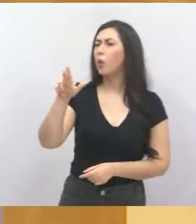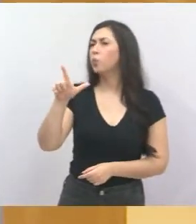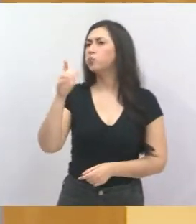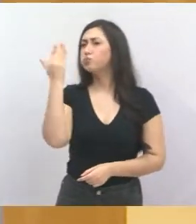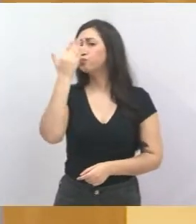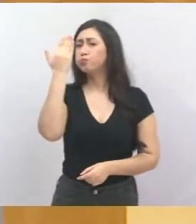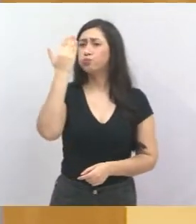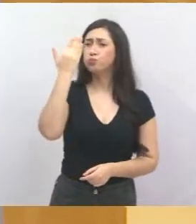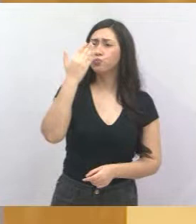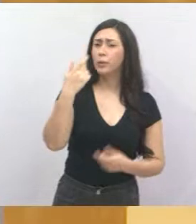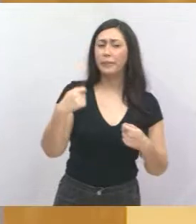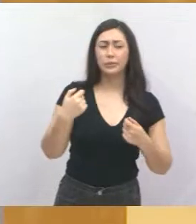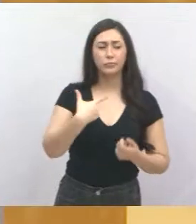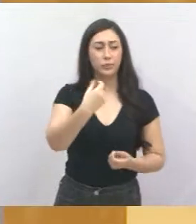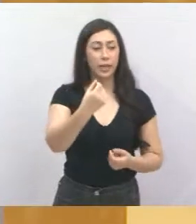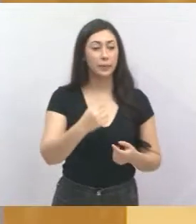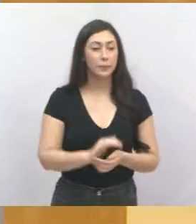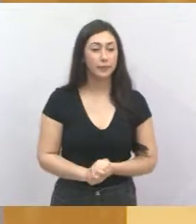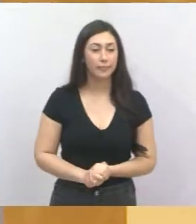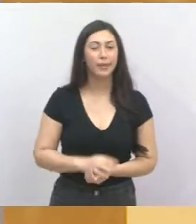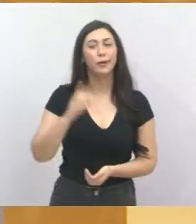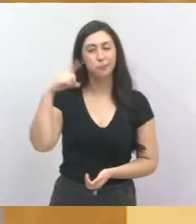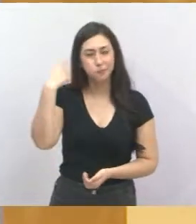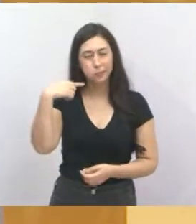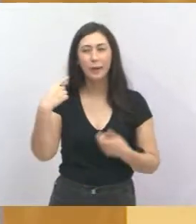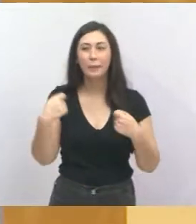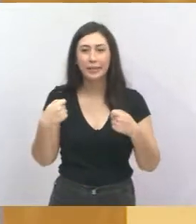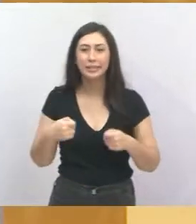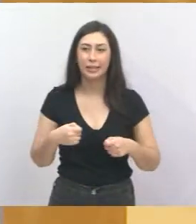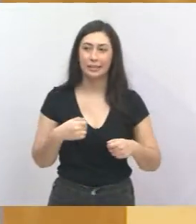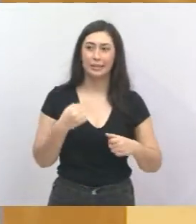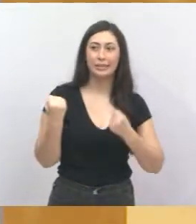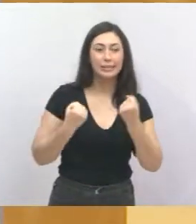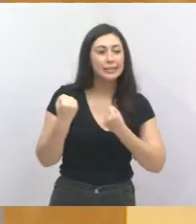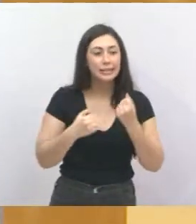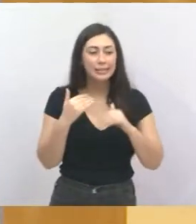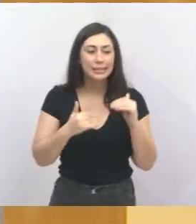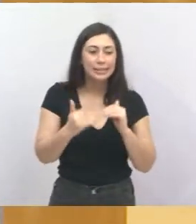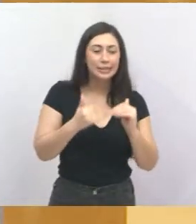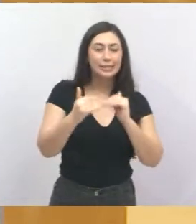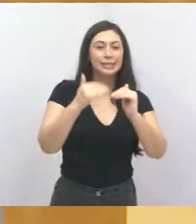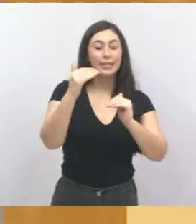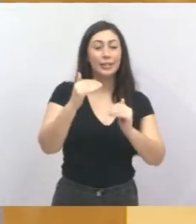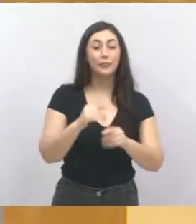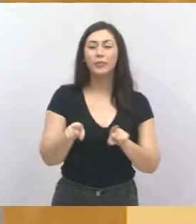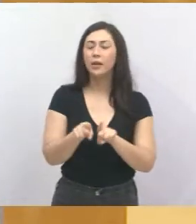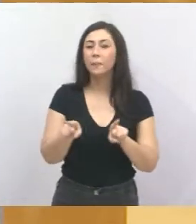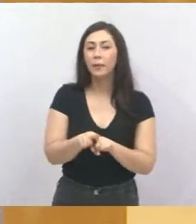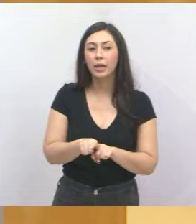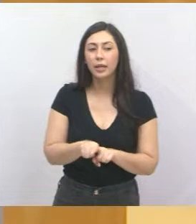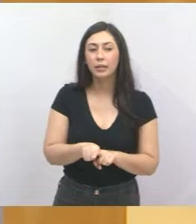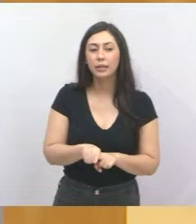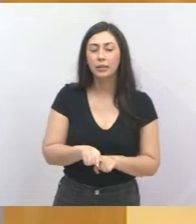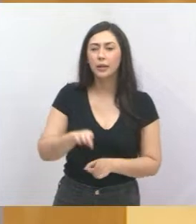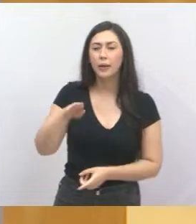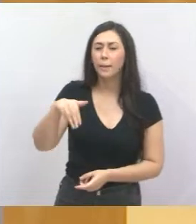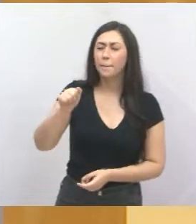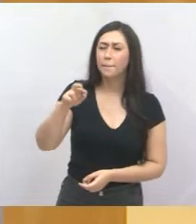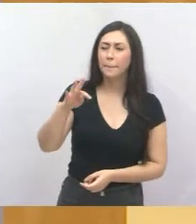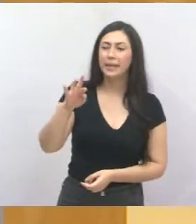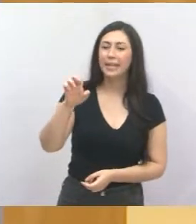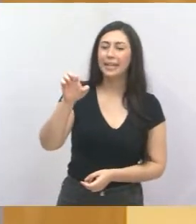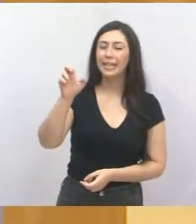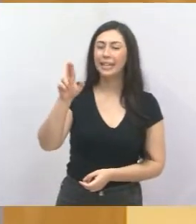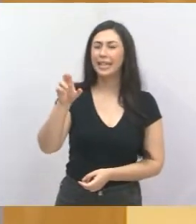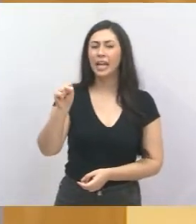aqui, teve que sair, né? Advogado sempre assim, viu? Tem que correr o dia a dia. Os bisnetos, Matheus, o